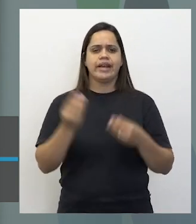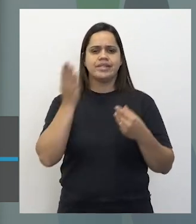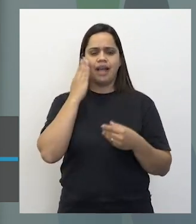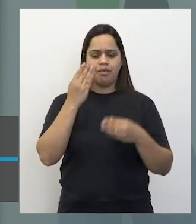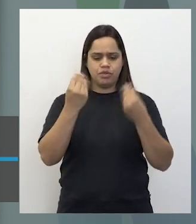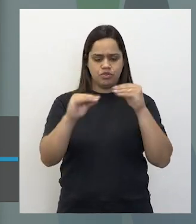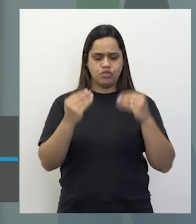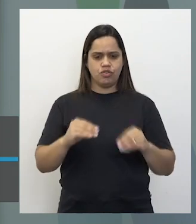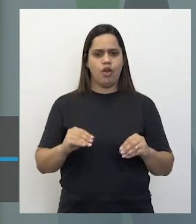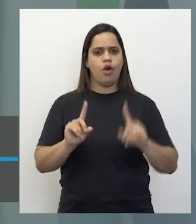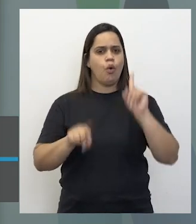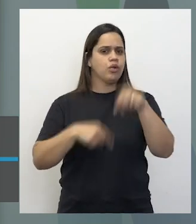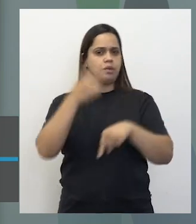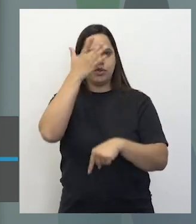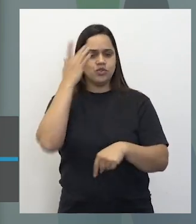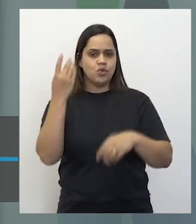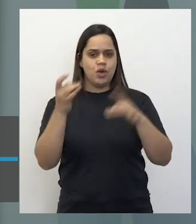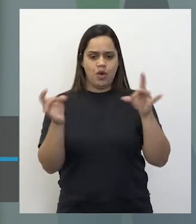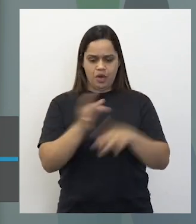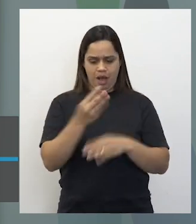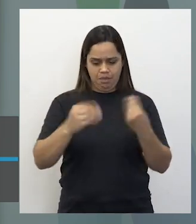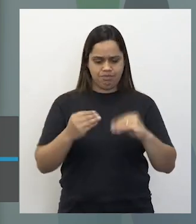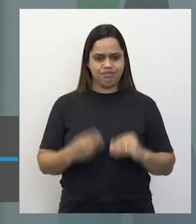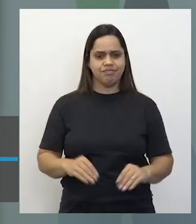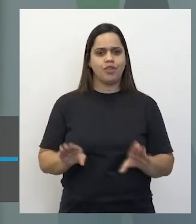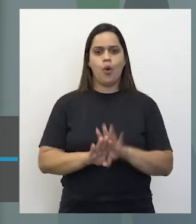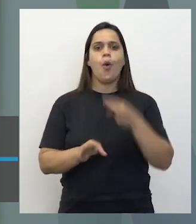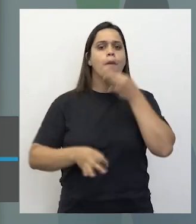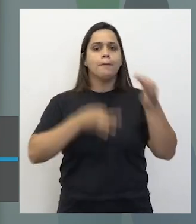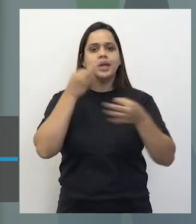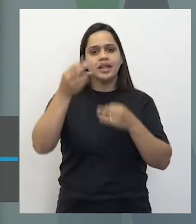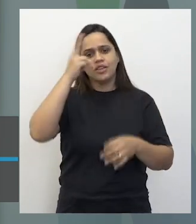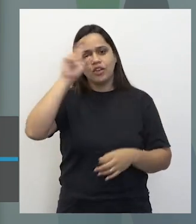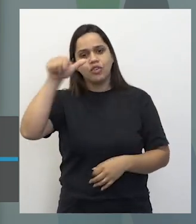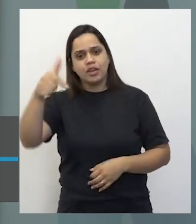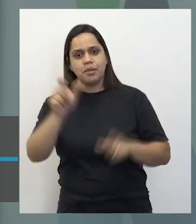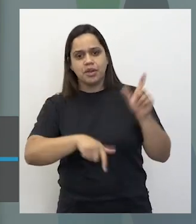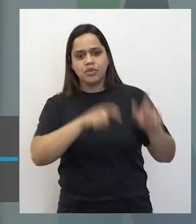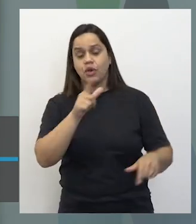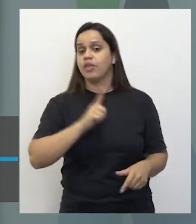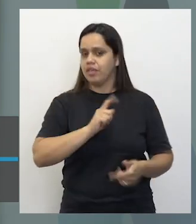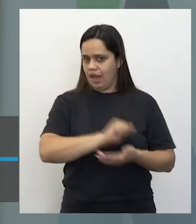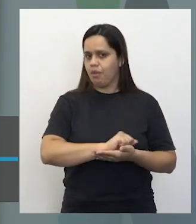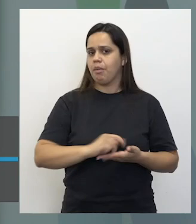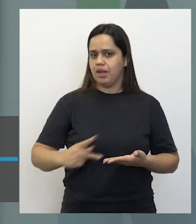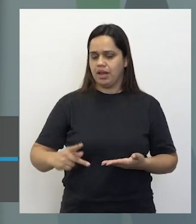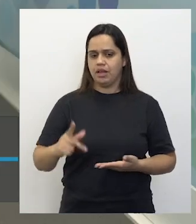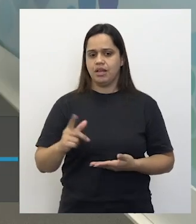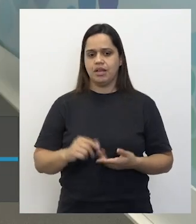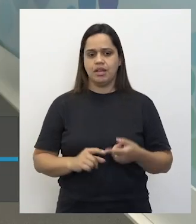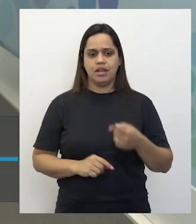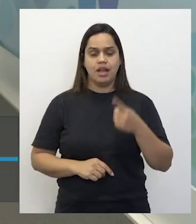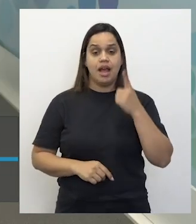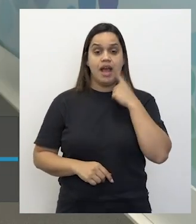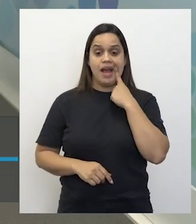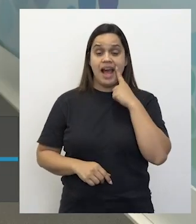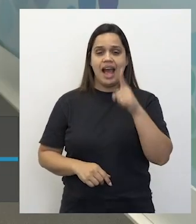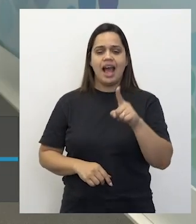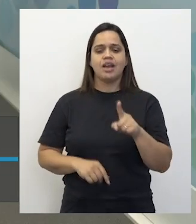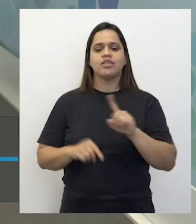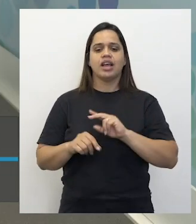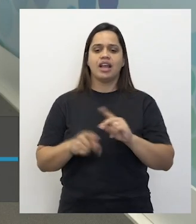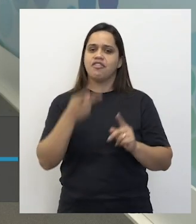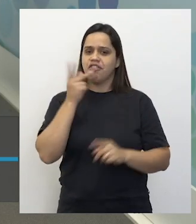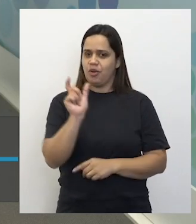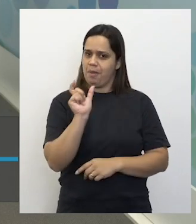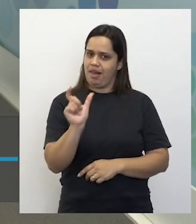pessoas completam a história de vocês opinam nas histórias de outras pessoas. Eu sei que tem esse aplicativo. O Wattpad. Isso, é esse mesmo que o